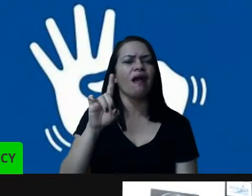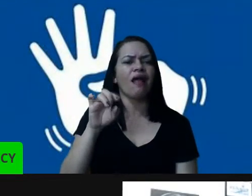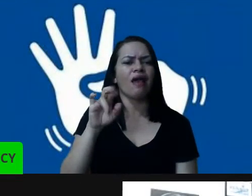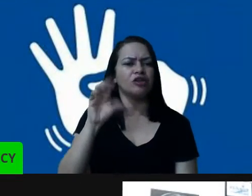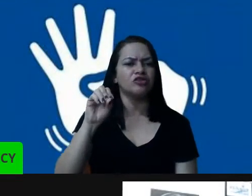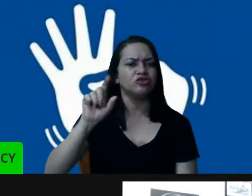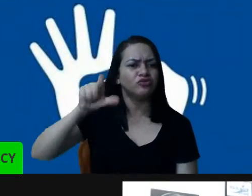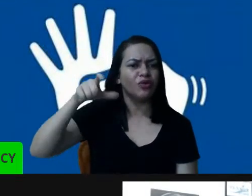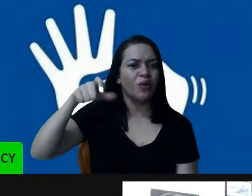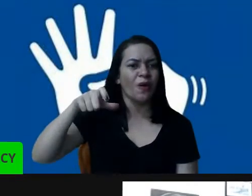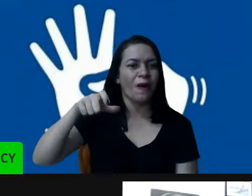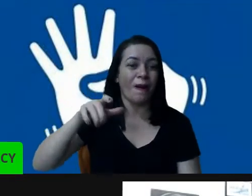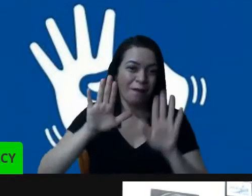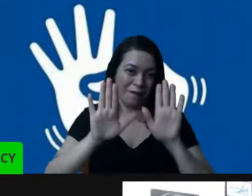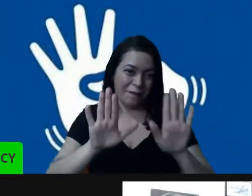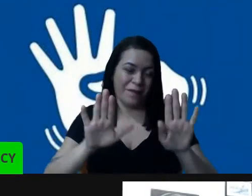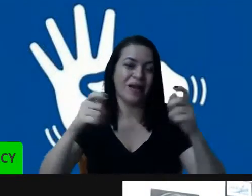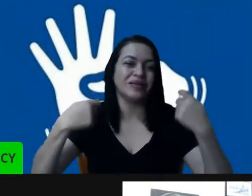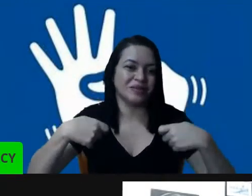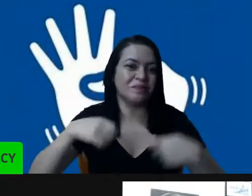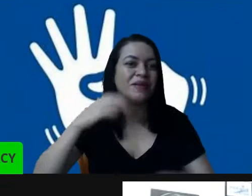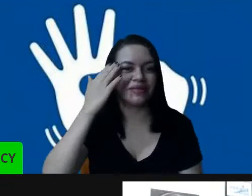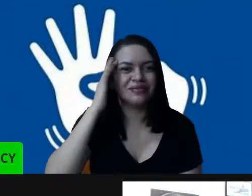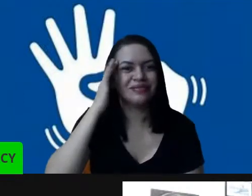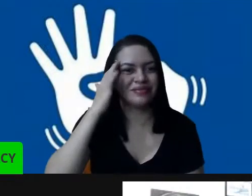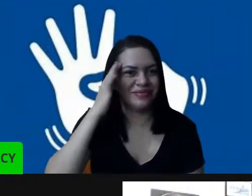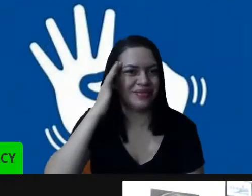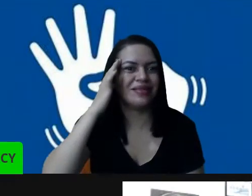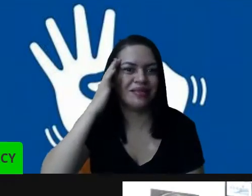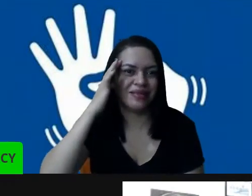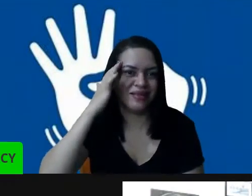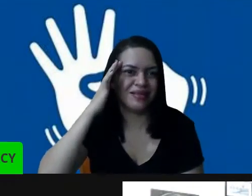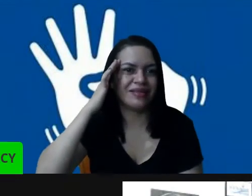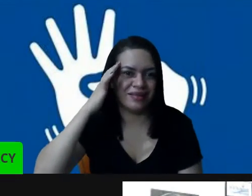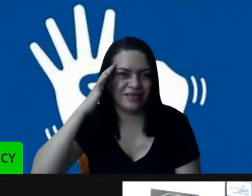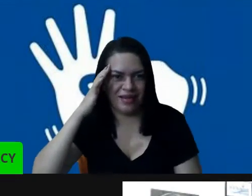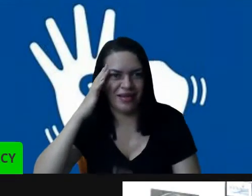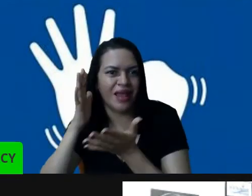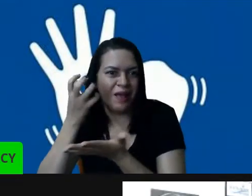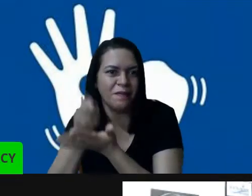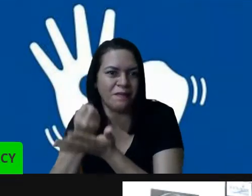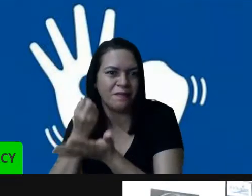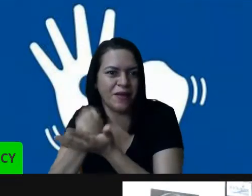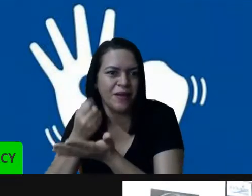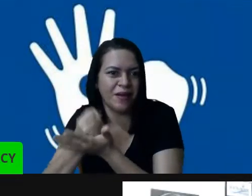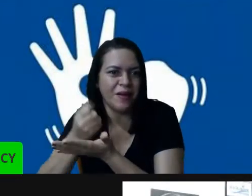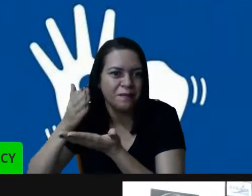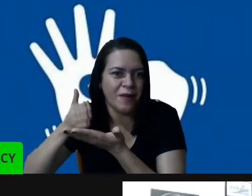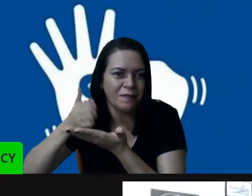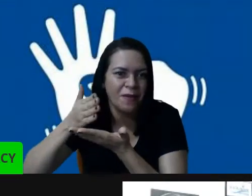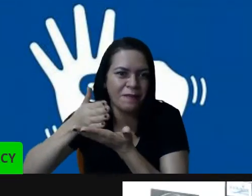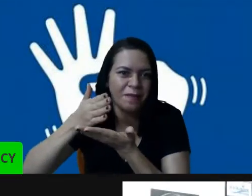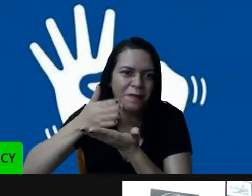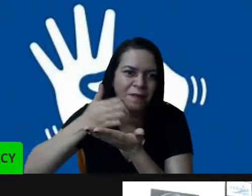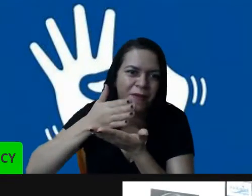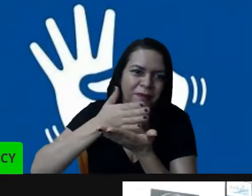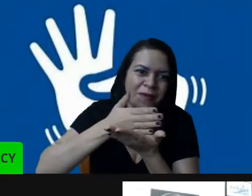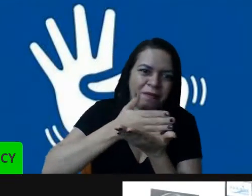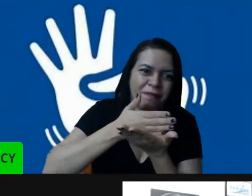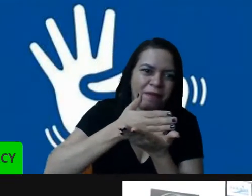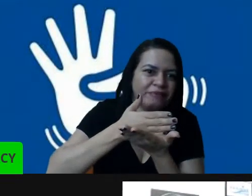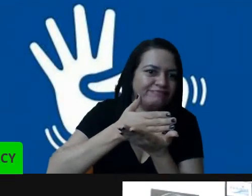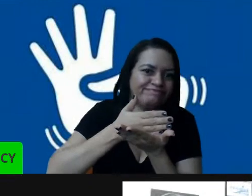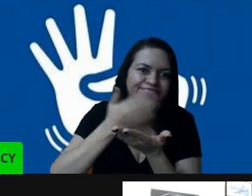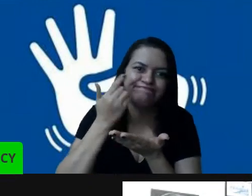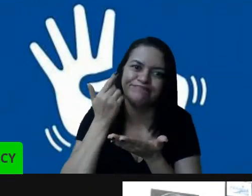mínimo, né? Então, por aí já começa todo esse emaranhado que faz com que a gente tenha ainda muita